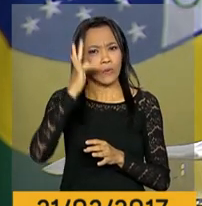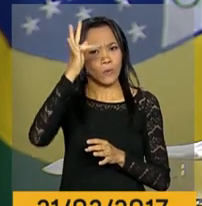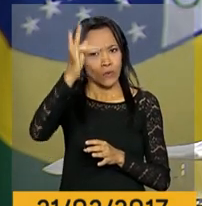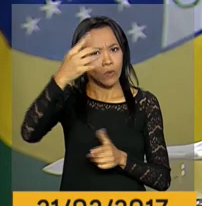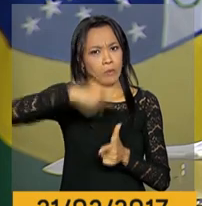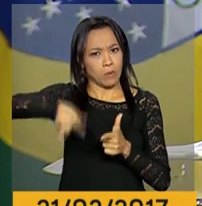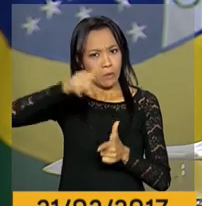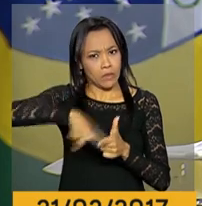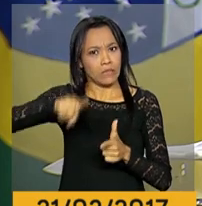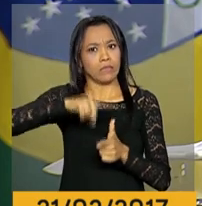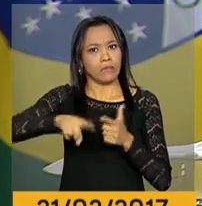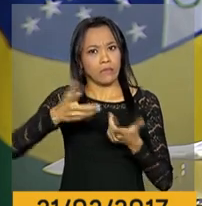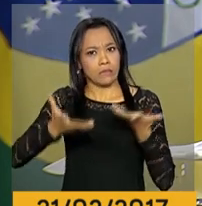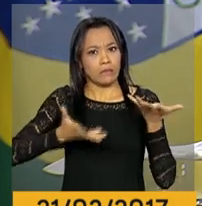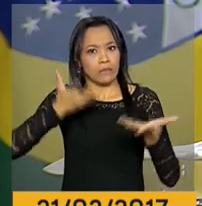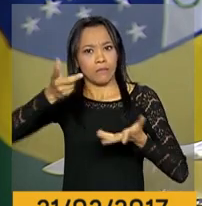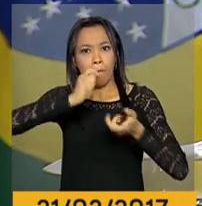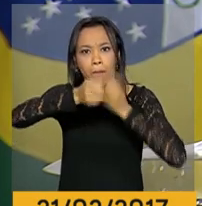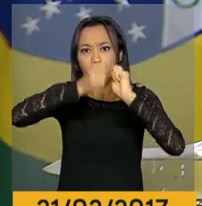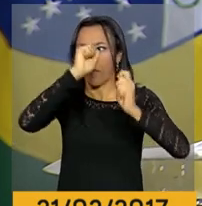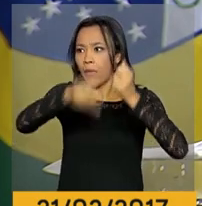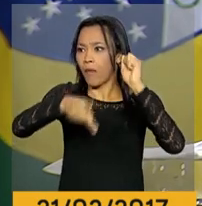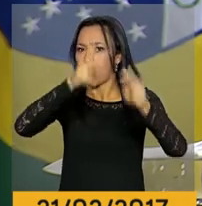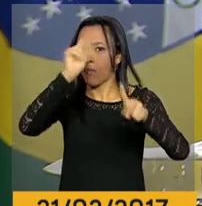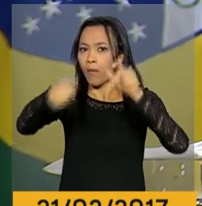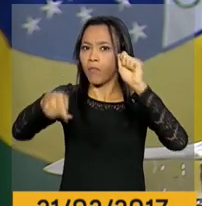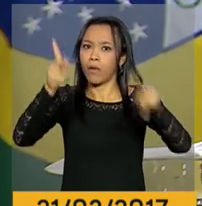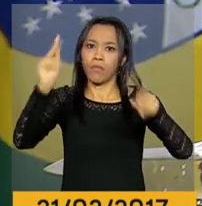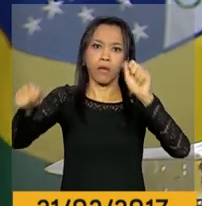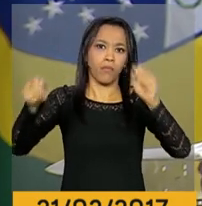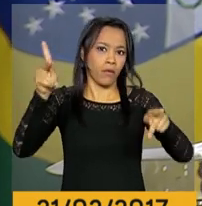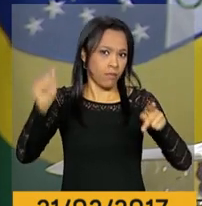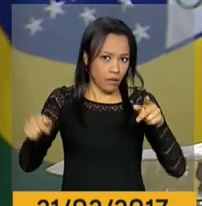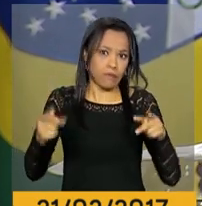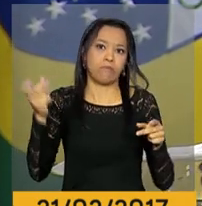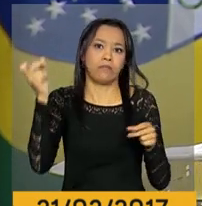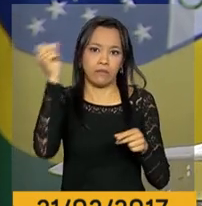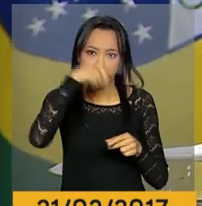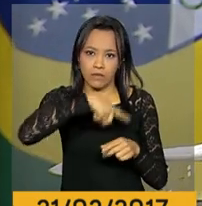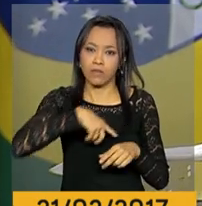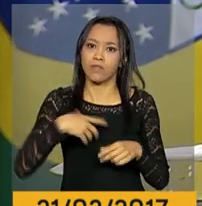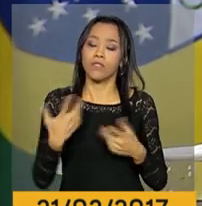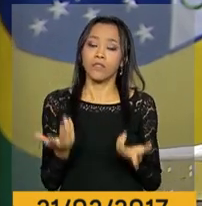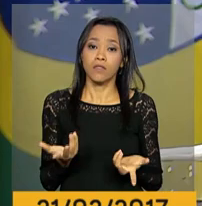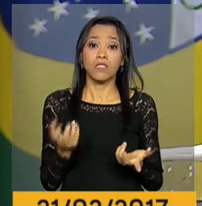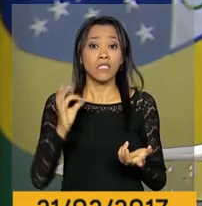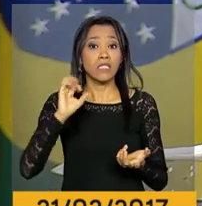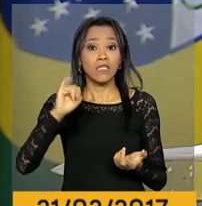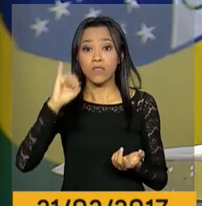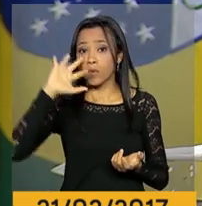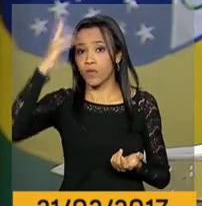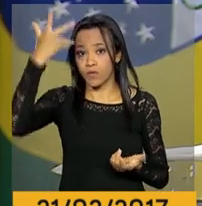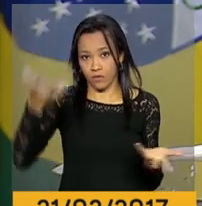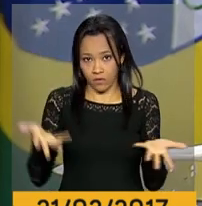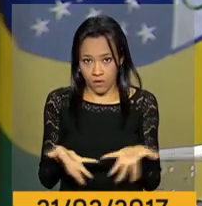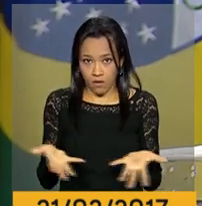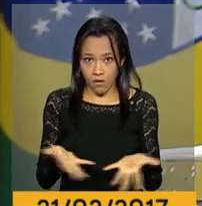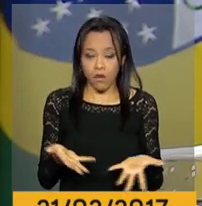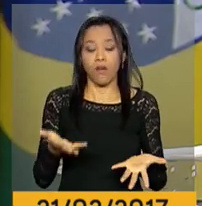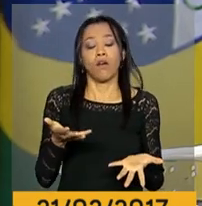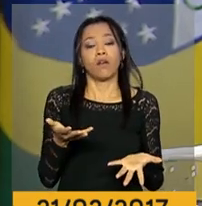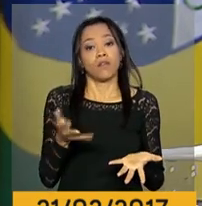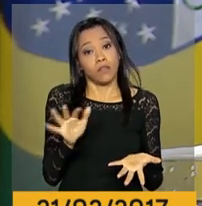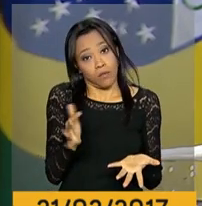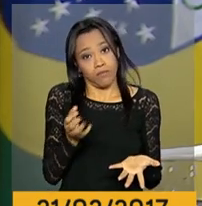do Futuro Como podem comprometer e digo aqui eh enfatizo este este esta circunstância né muitos